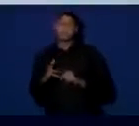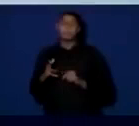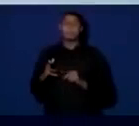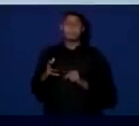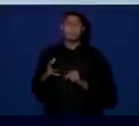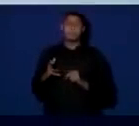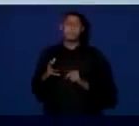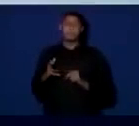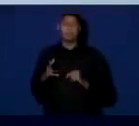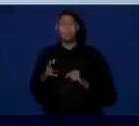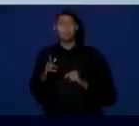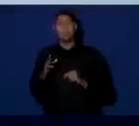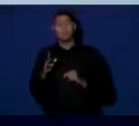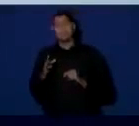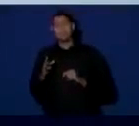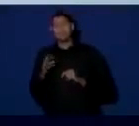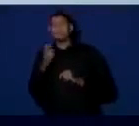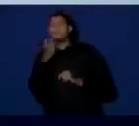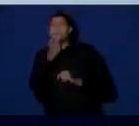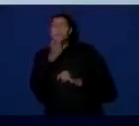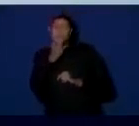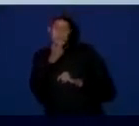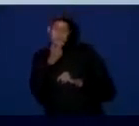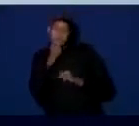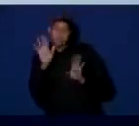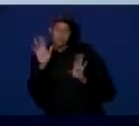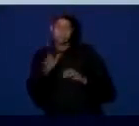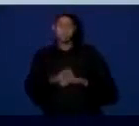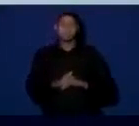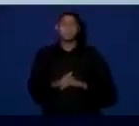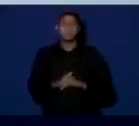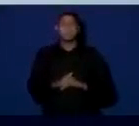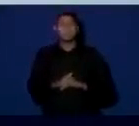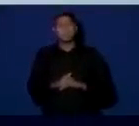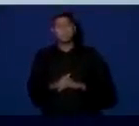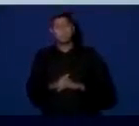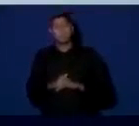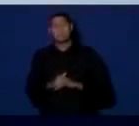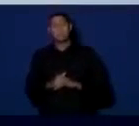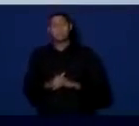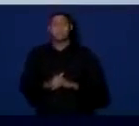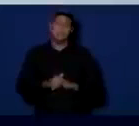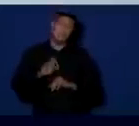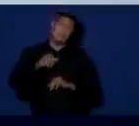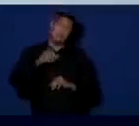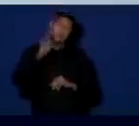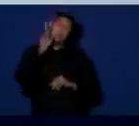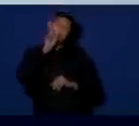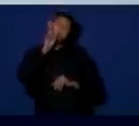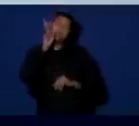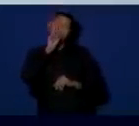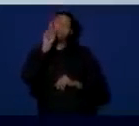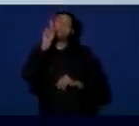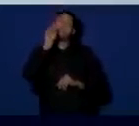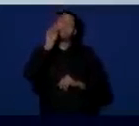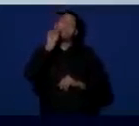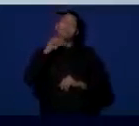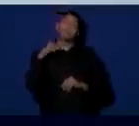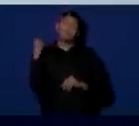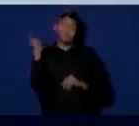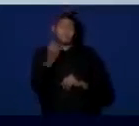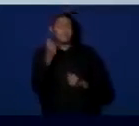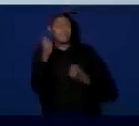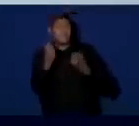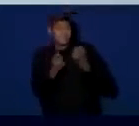que a gente chama de behind curve no mercado. Ou seja, é aquela história do que a gente